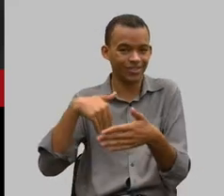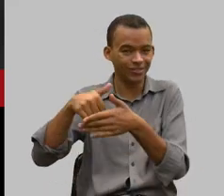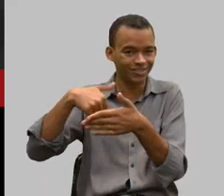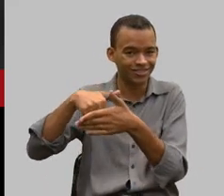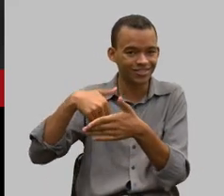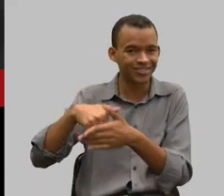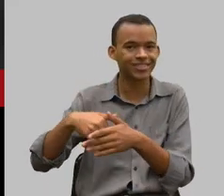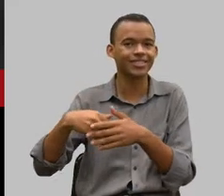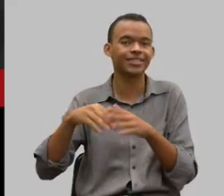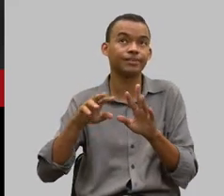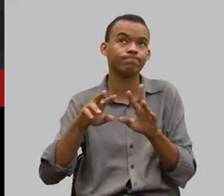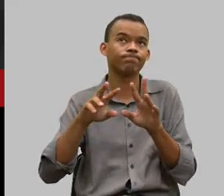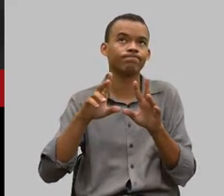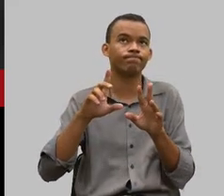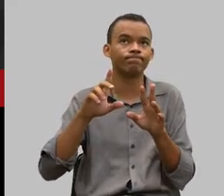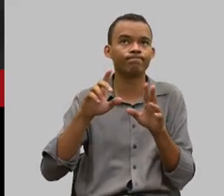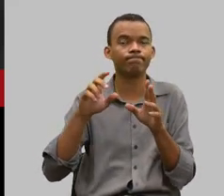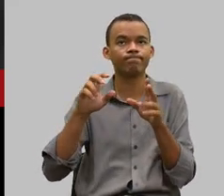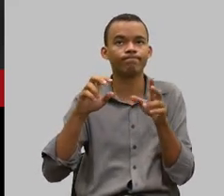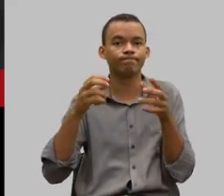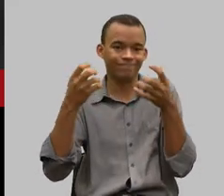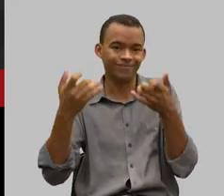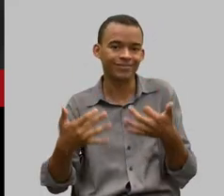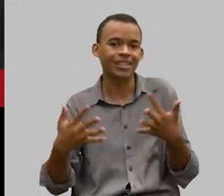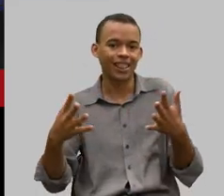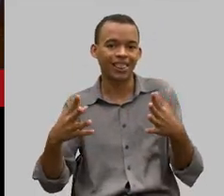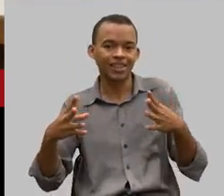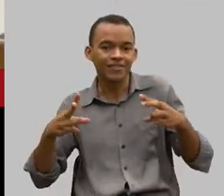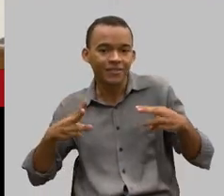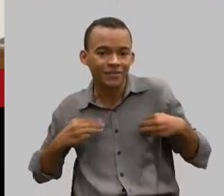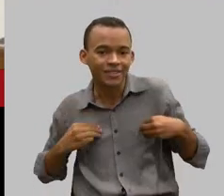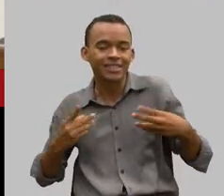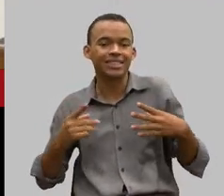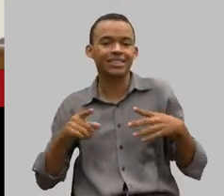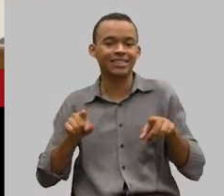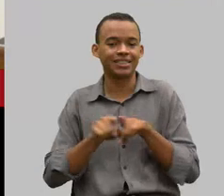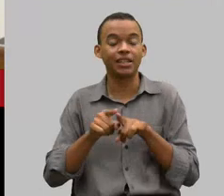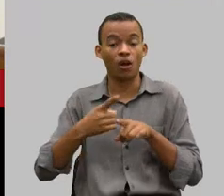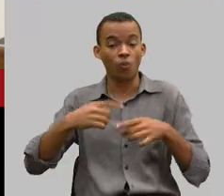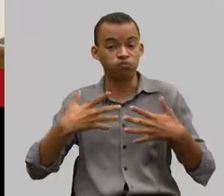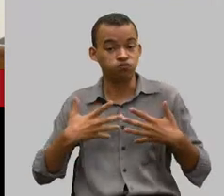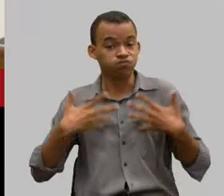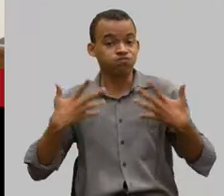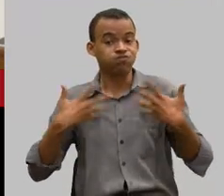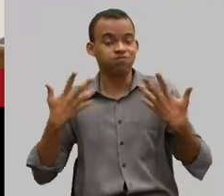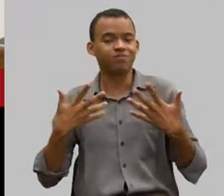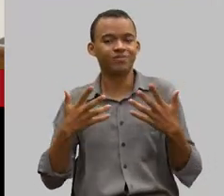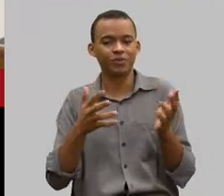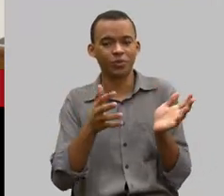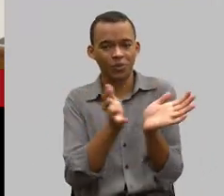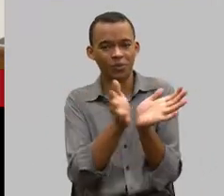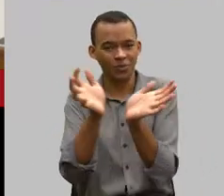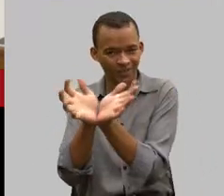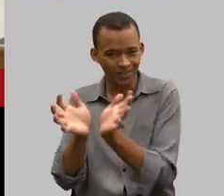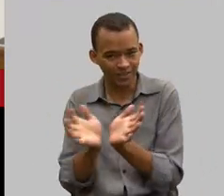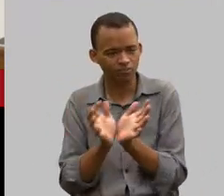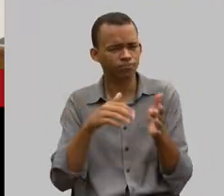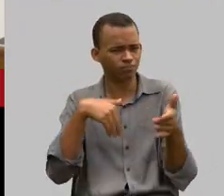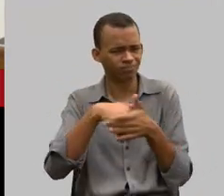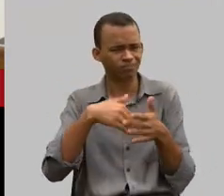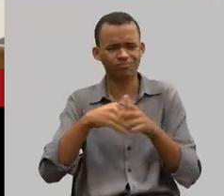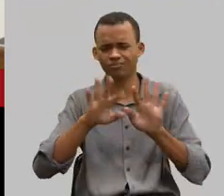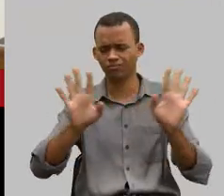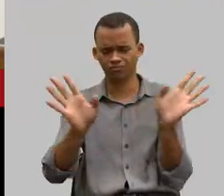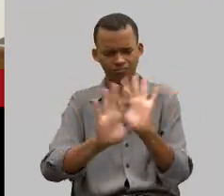não discute muito mérito do entusiasmo que nós temos paraos nossos respectivos times porque a gente sabe que isso não nos leva a lugar